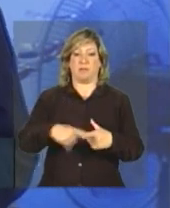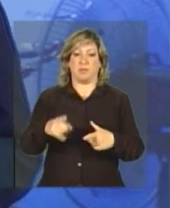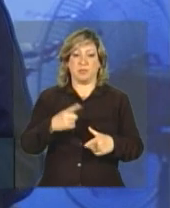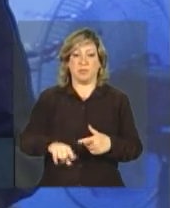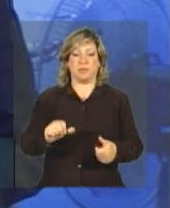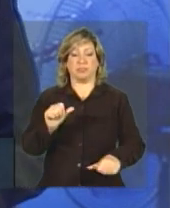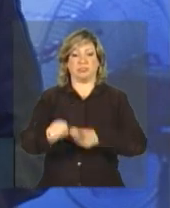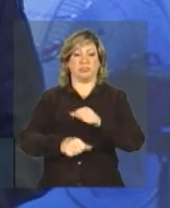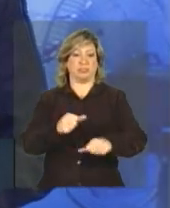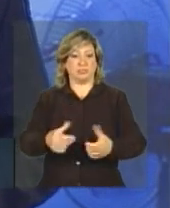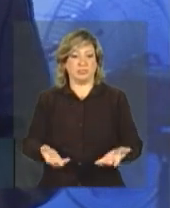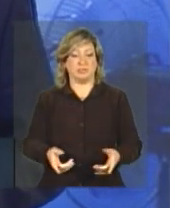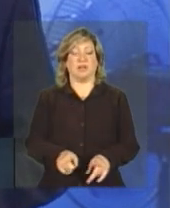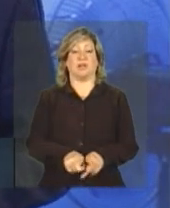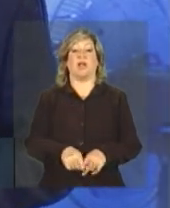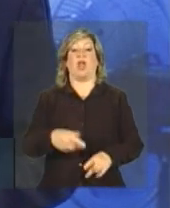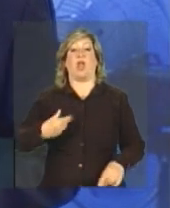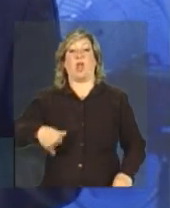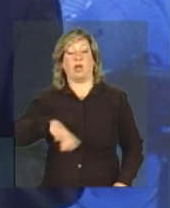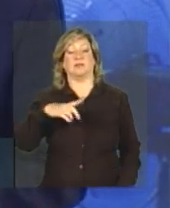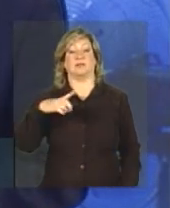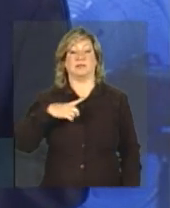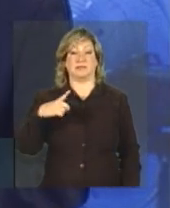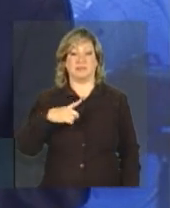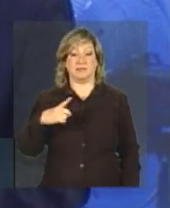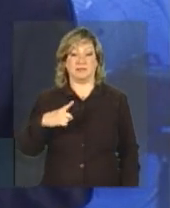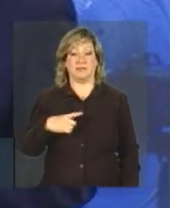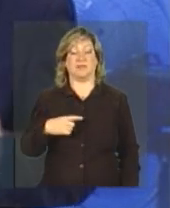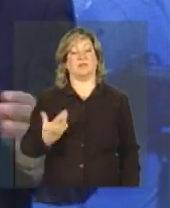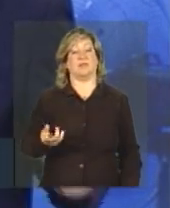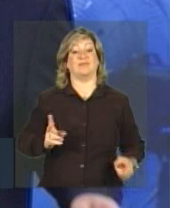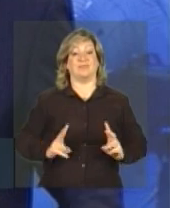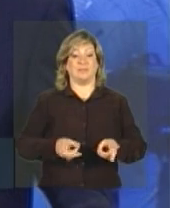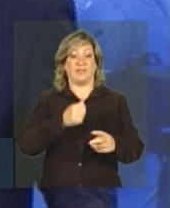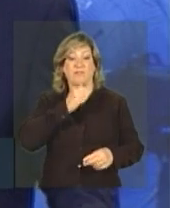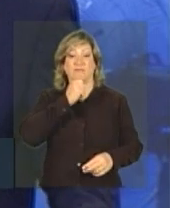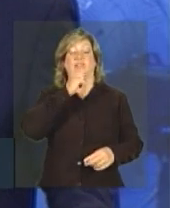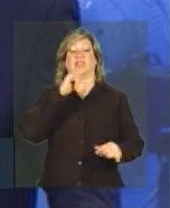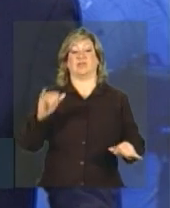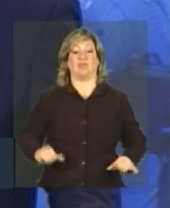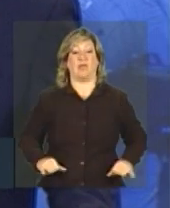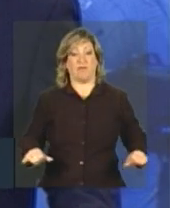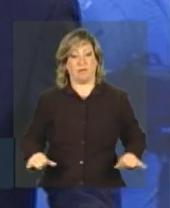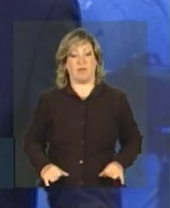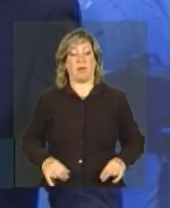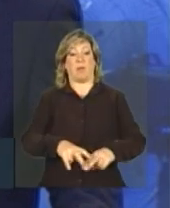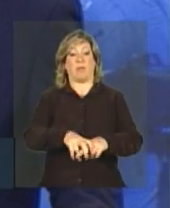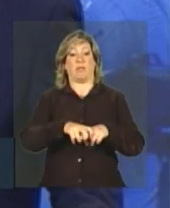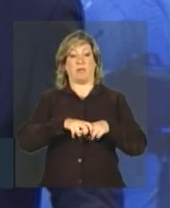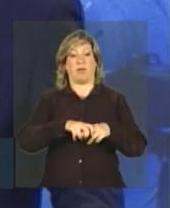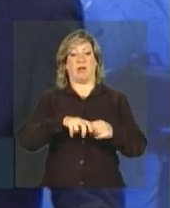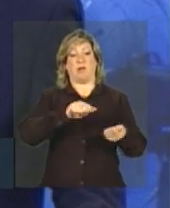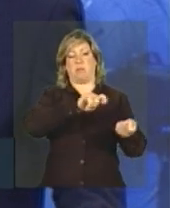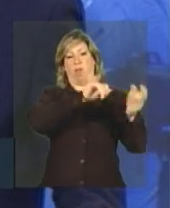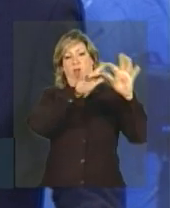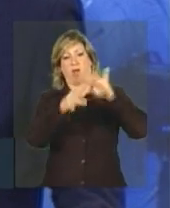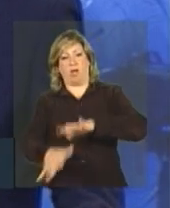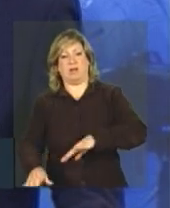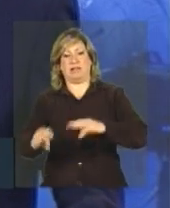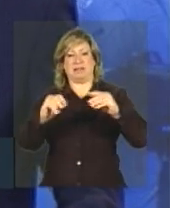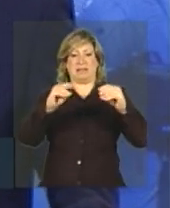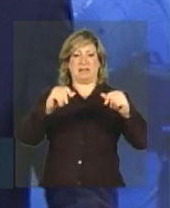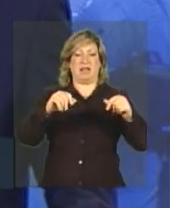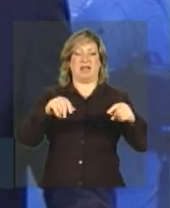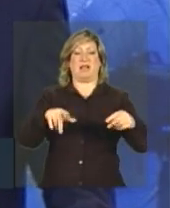climáticos. Nós temos tido e continuaremos a ter, infelizmente, vítimas graves dos deslizamentos e das